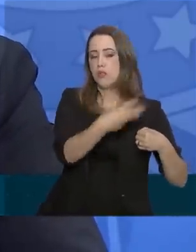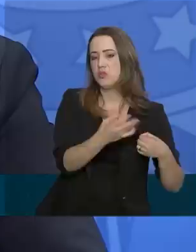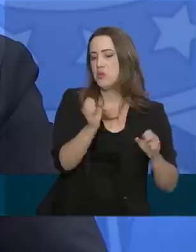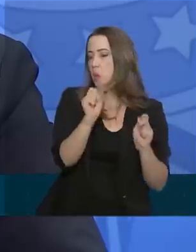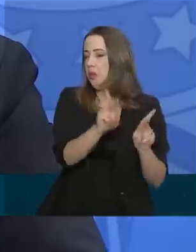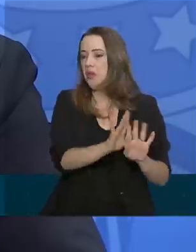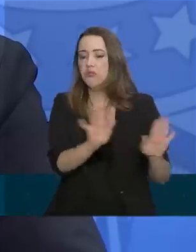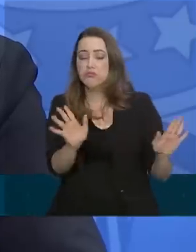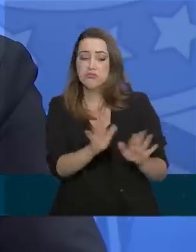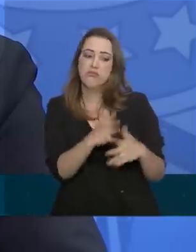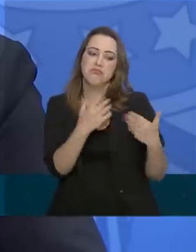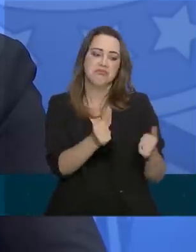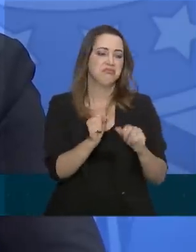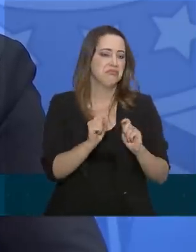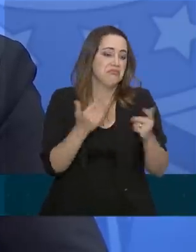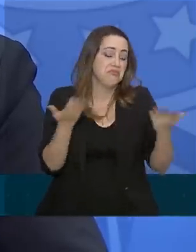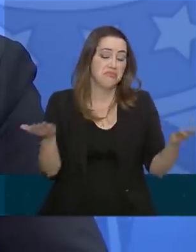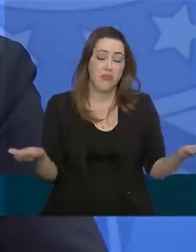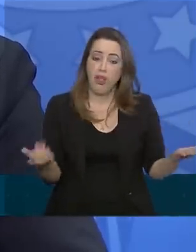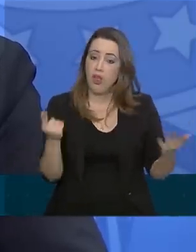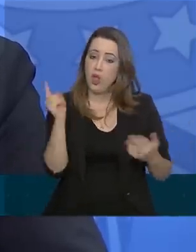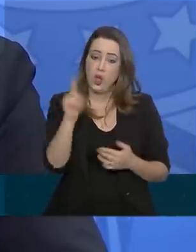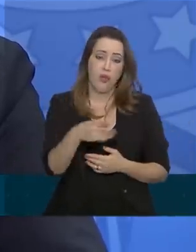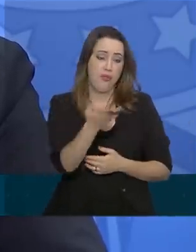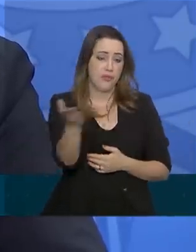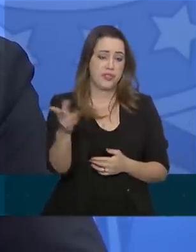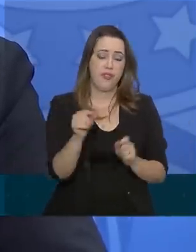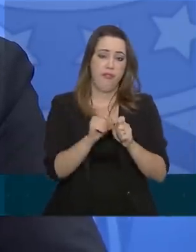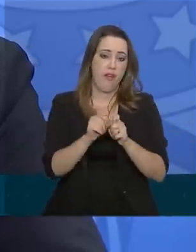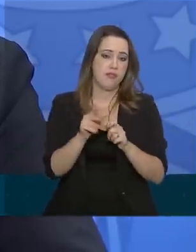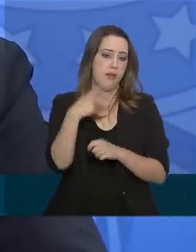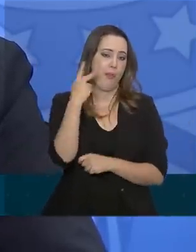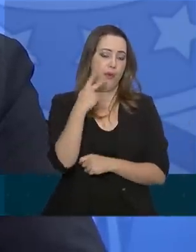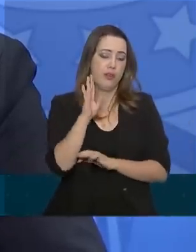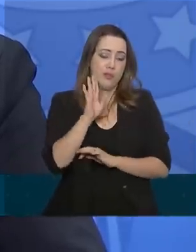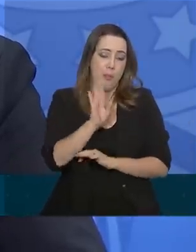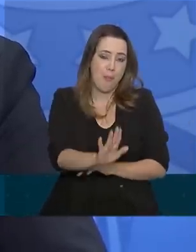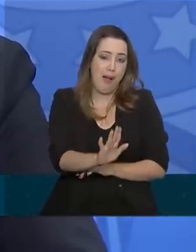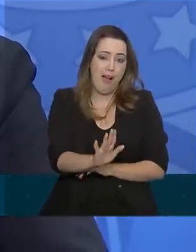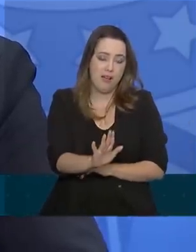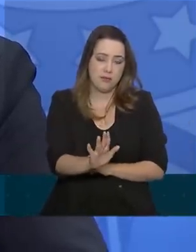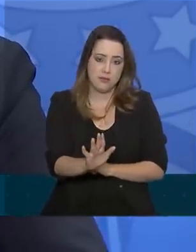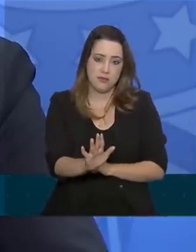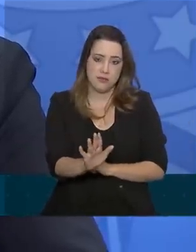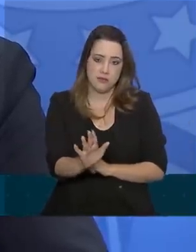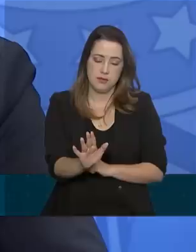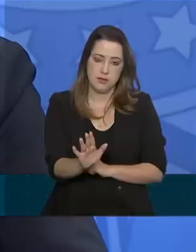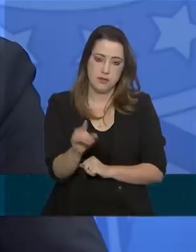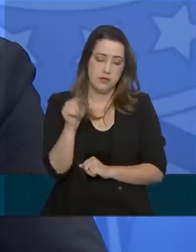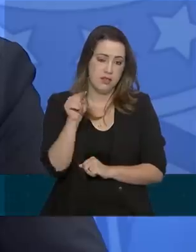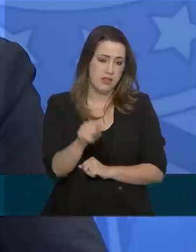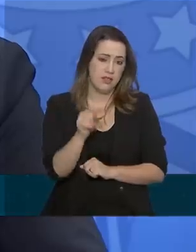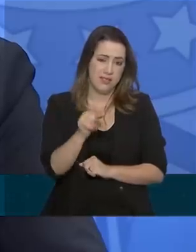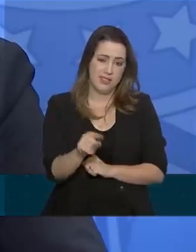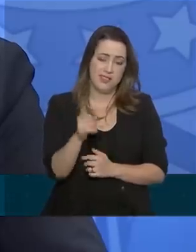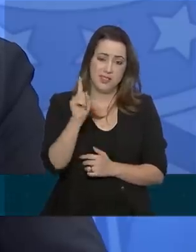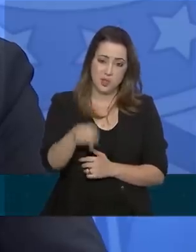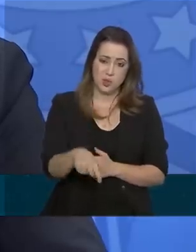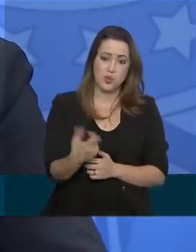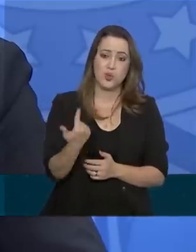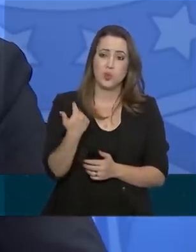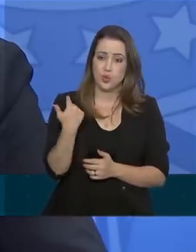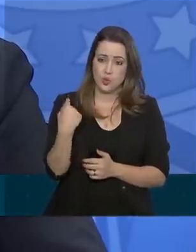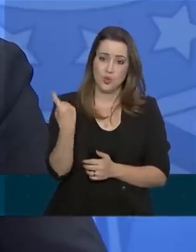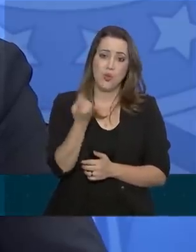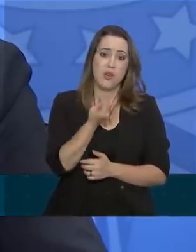vamos assim dizer não essa forma de você fazer política né mas é isso daí o preço vai ser paga